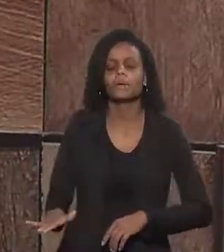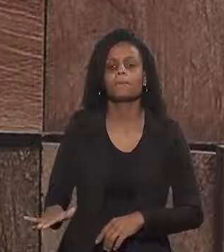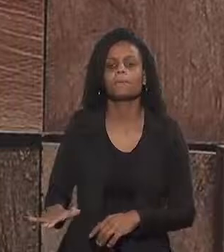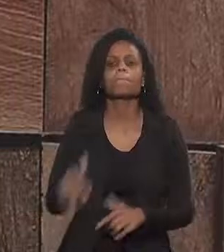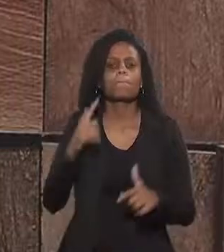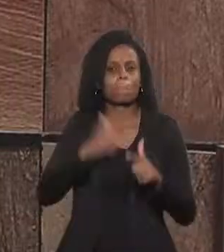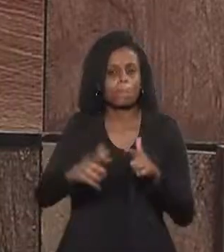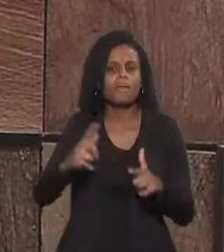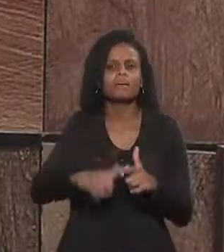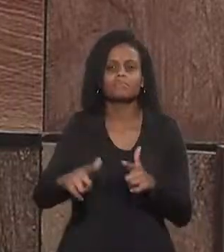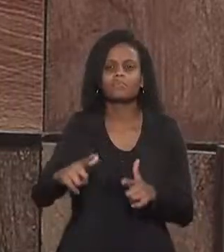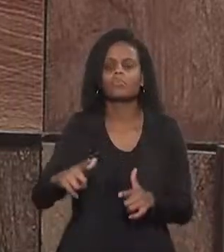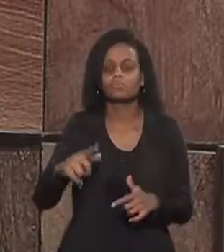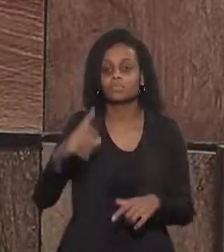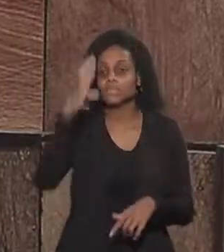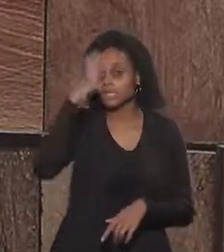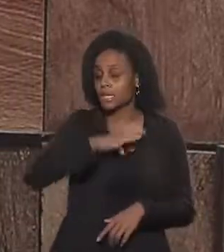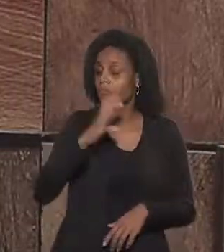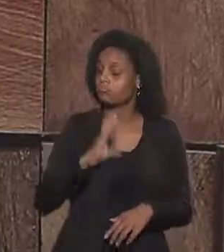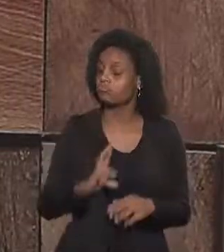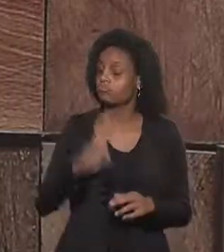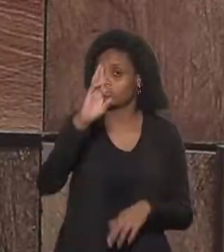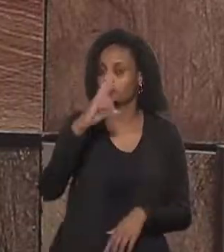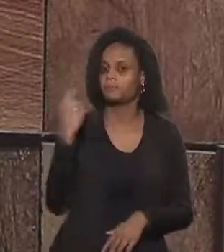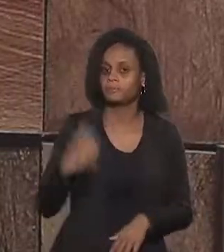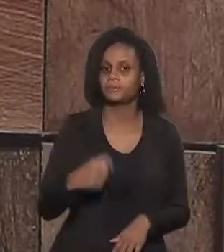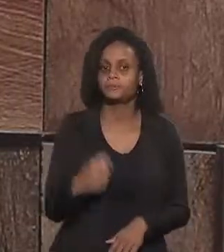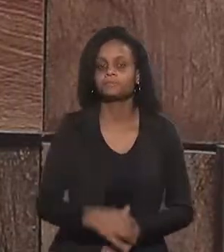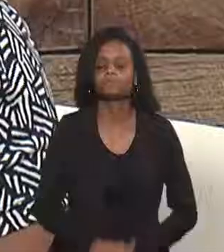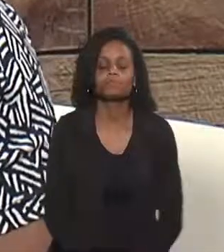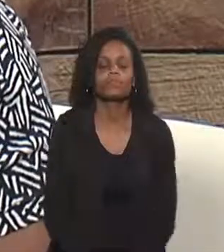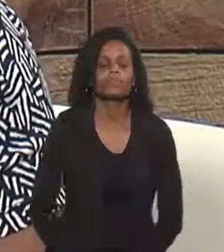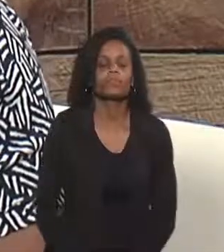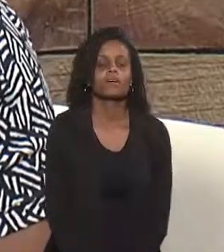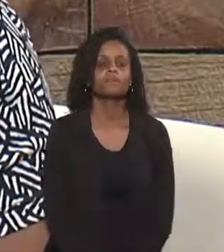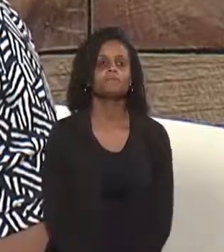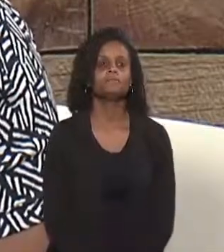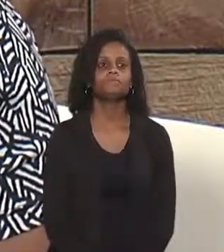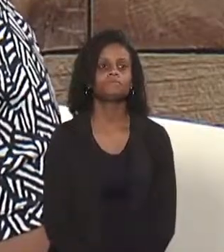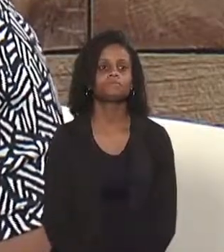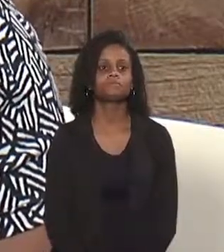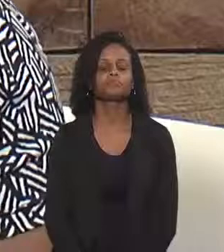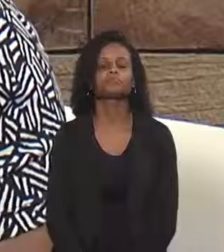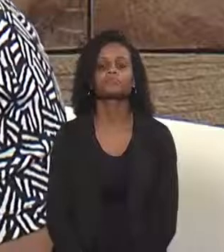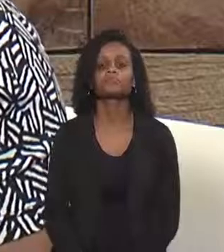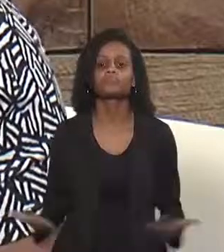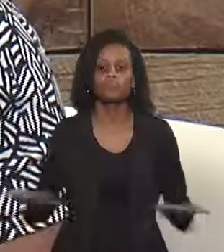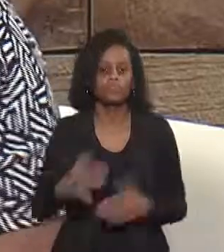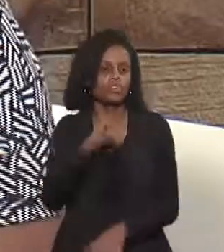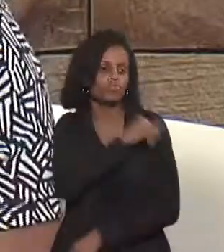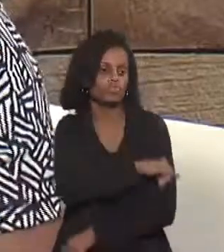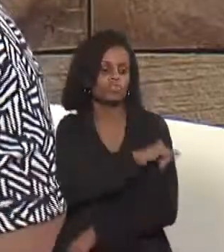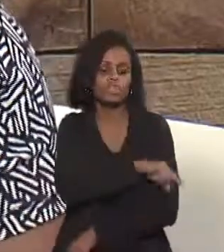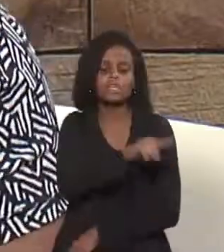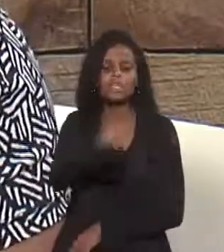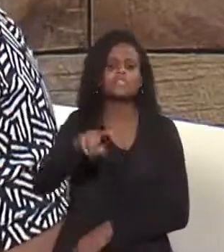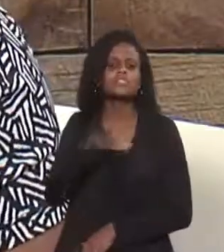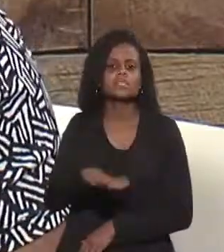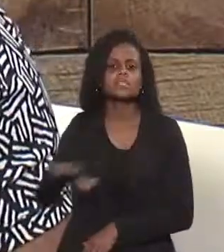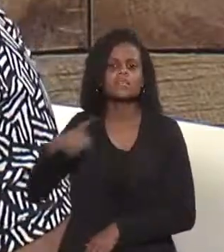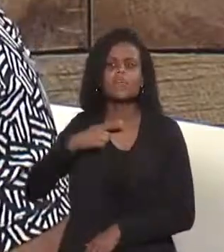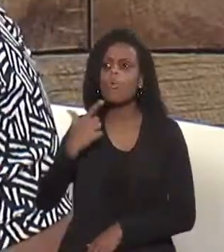pequenos, então dá muito trabalho, é muita responsabilidade. Hoje no Rio de Janeiro, essas crianças têm